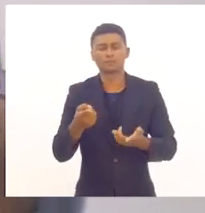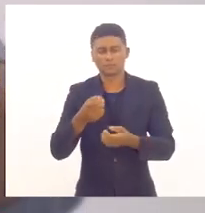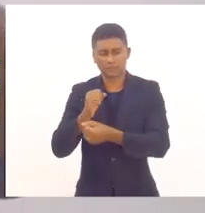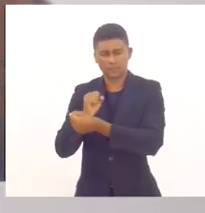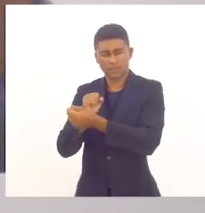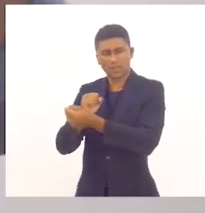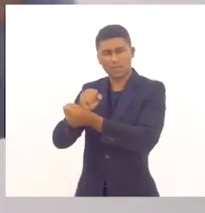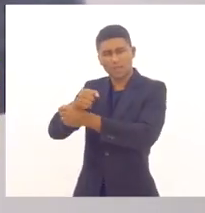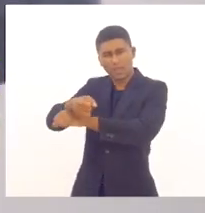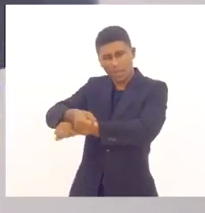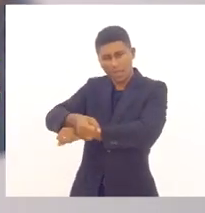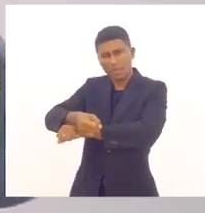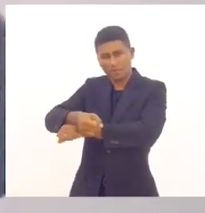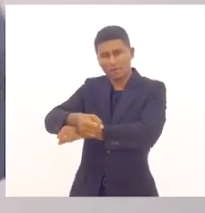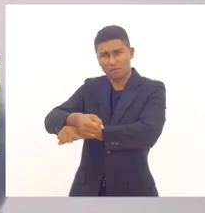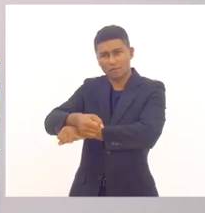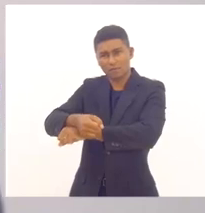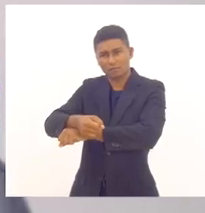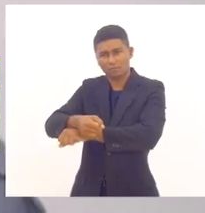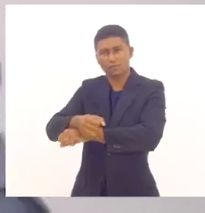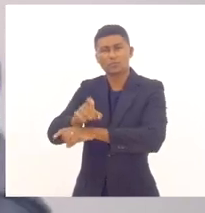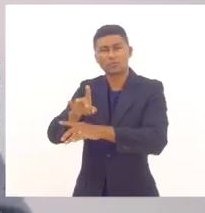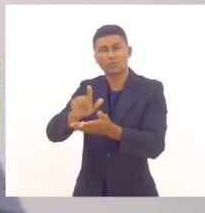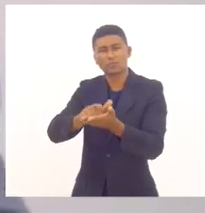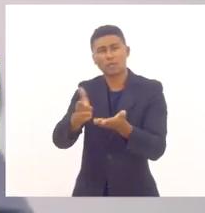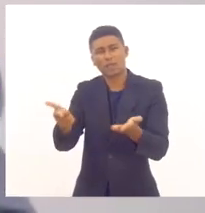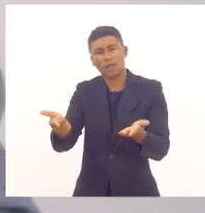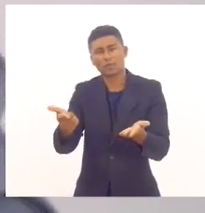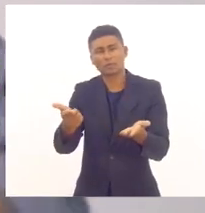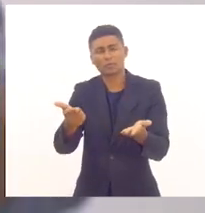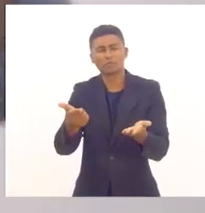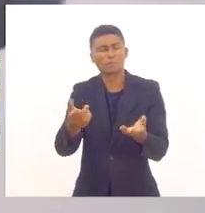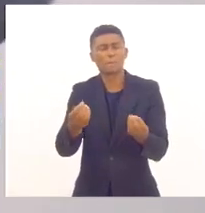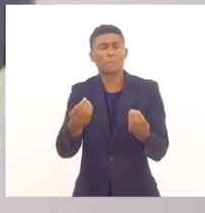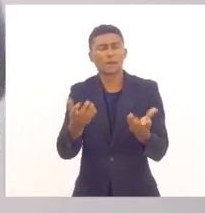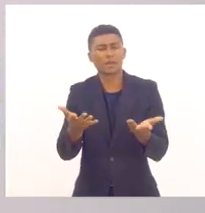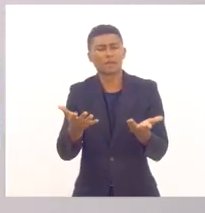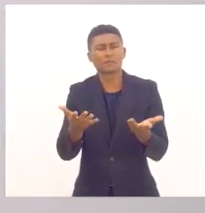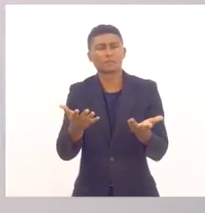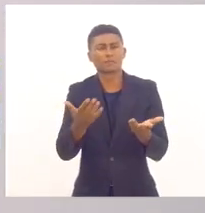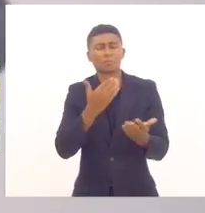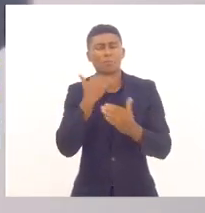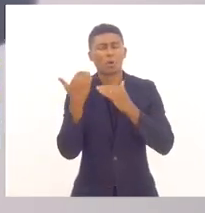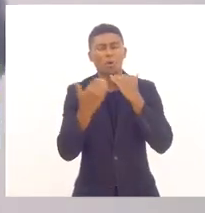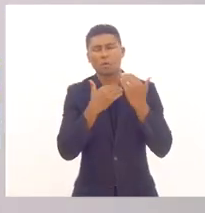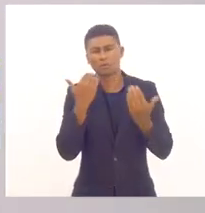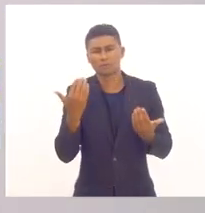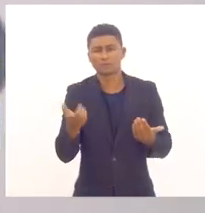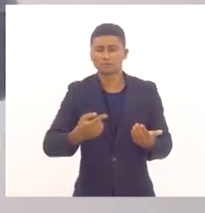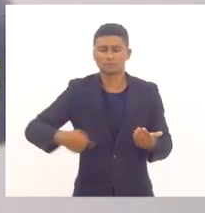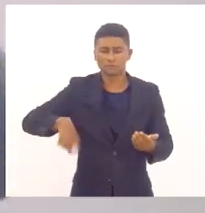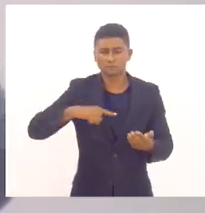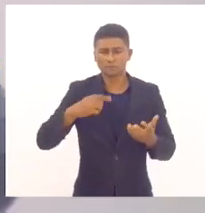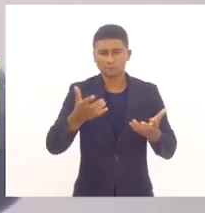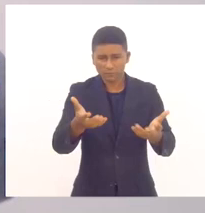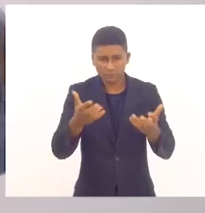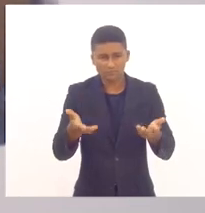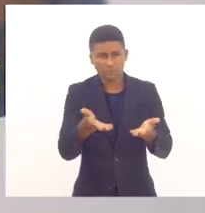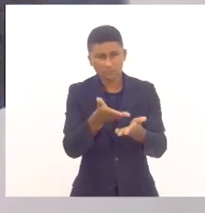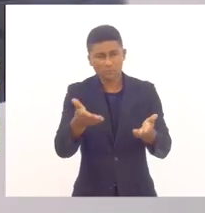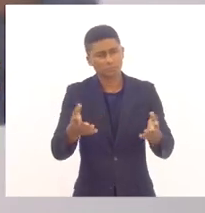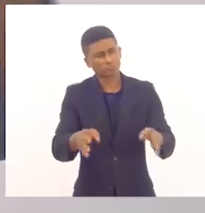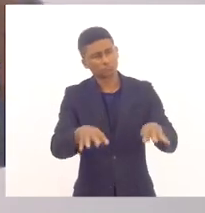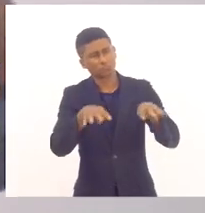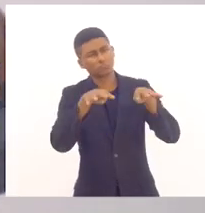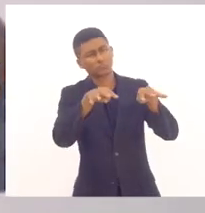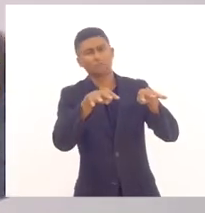negras só estarem na página do jornal assassinado pelo Estado. Nós queremos nossos negros e negras visíveis como nossos heróis. Tem